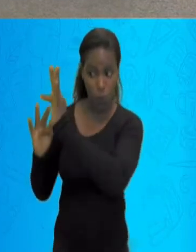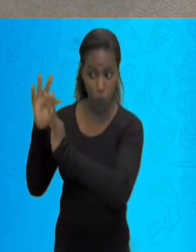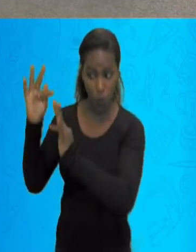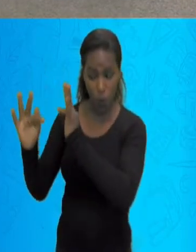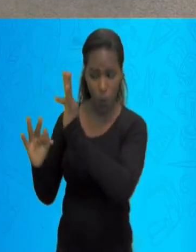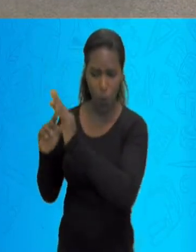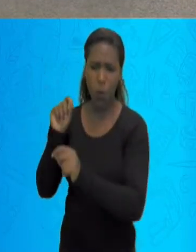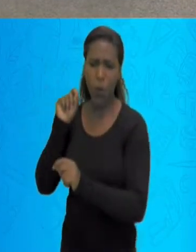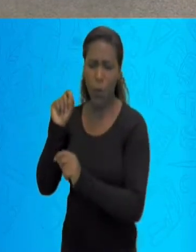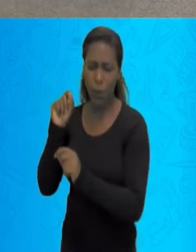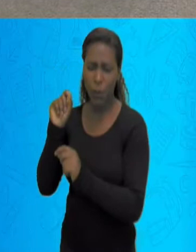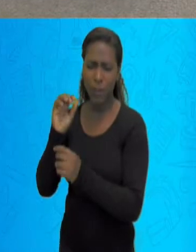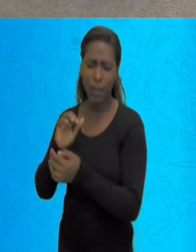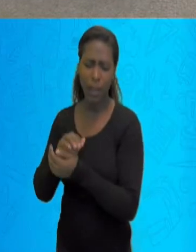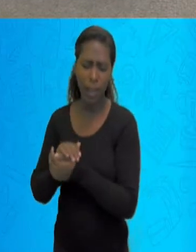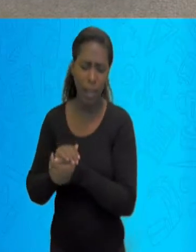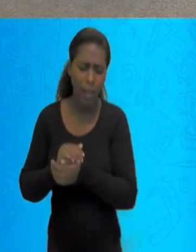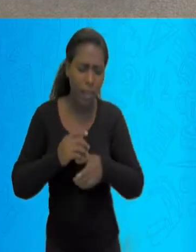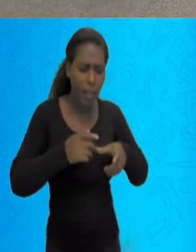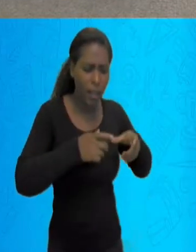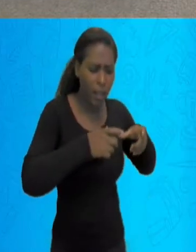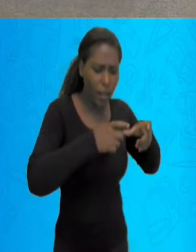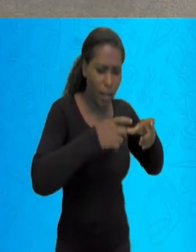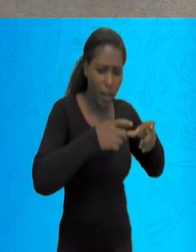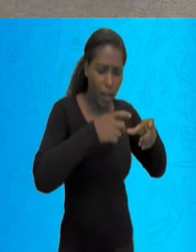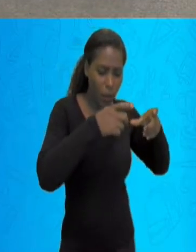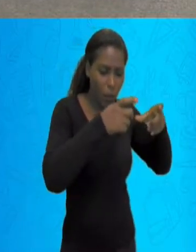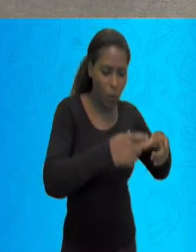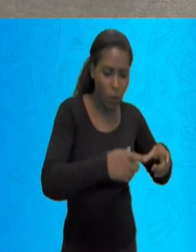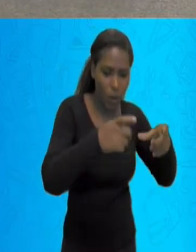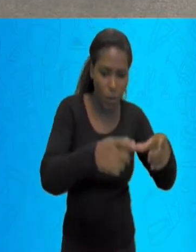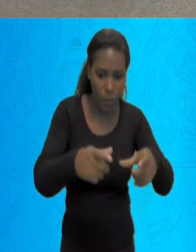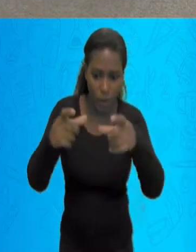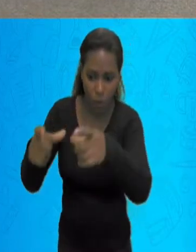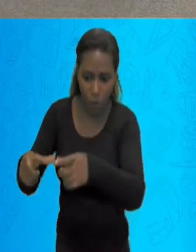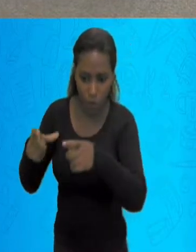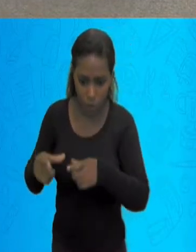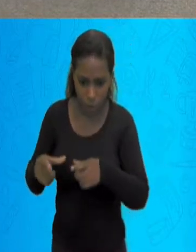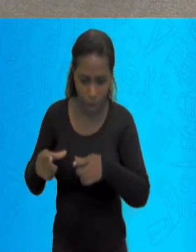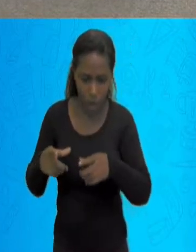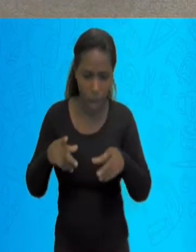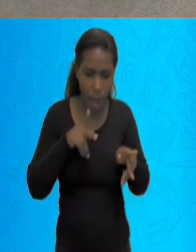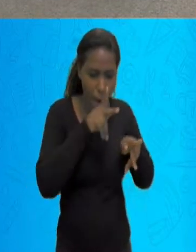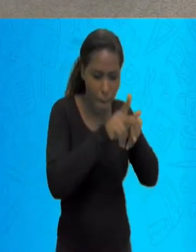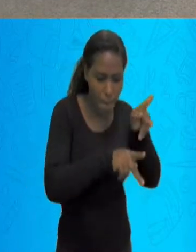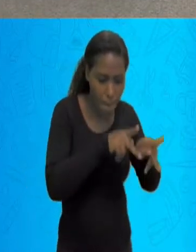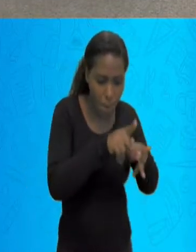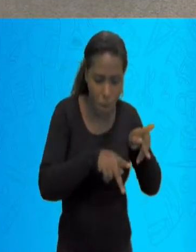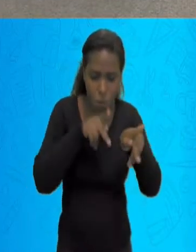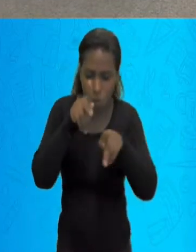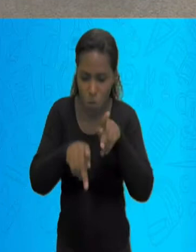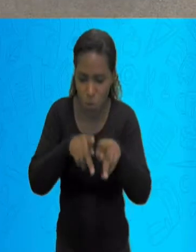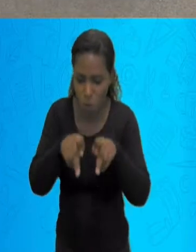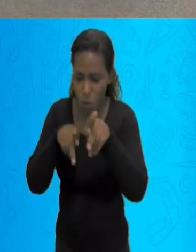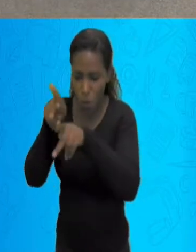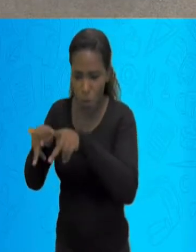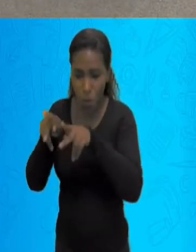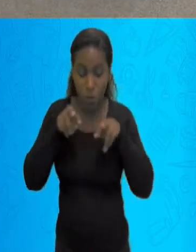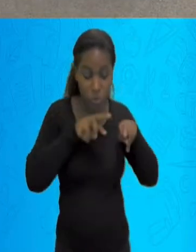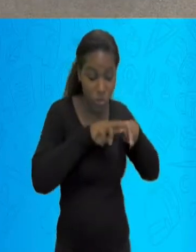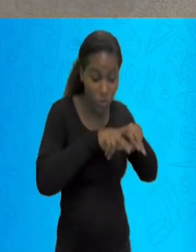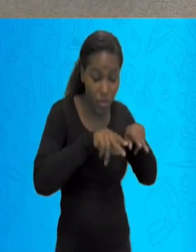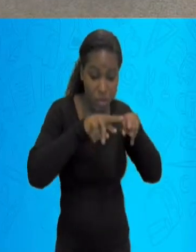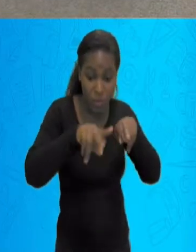é o que conhecemos como manifestações da cultura popular